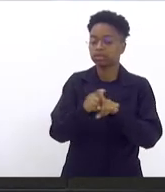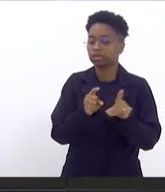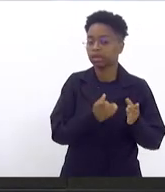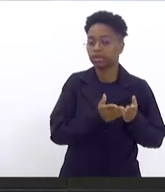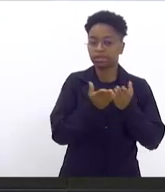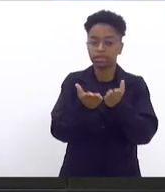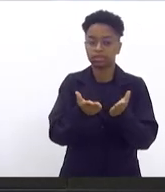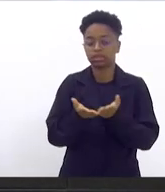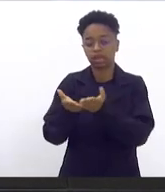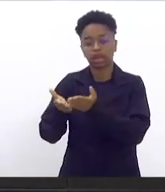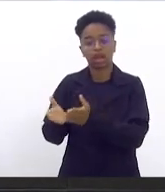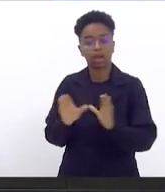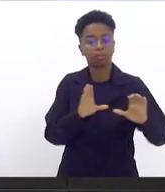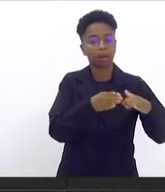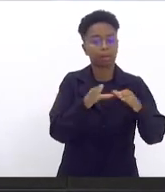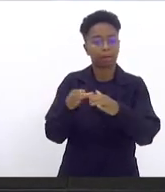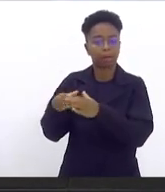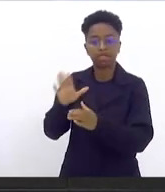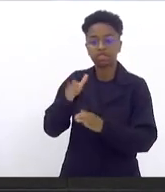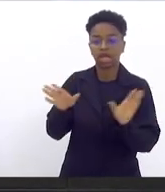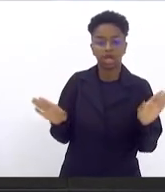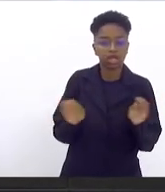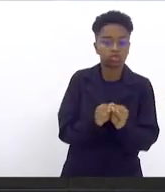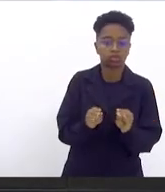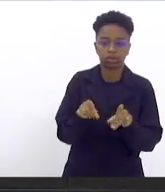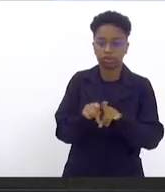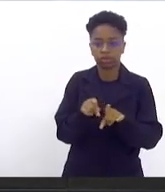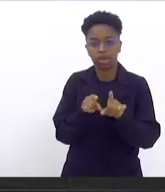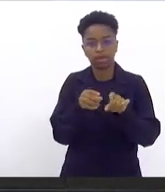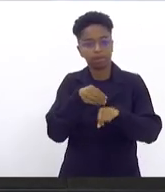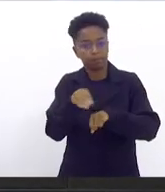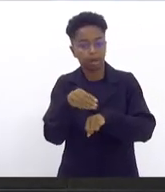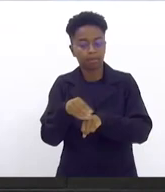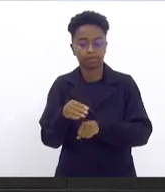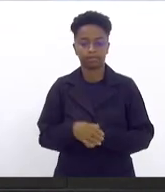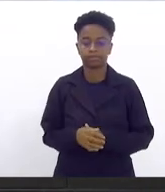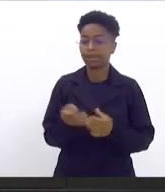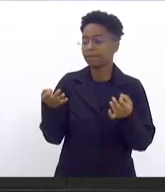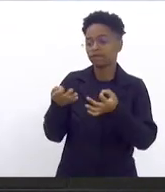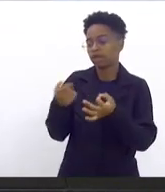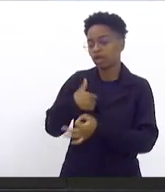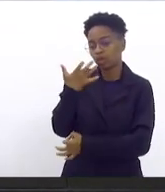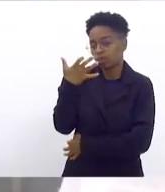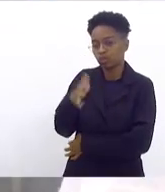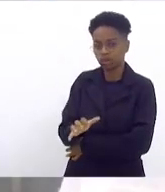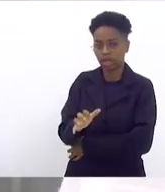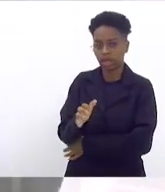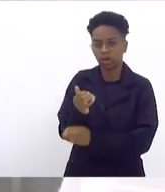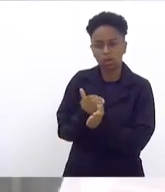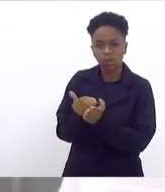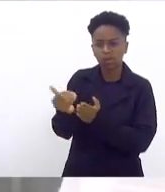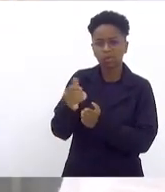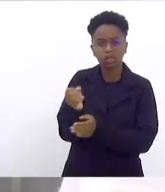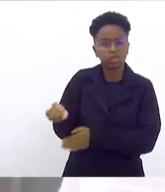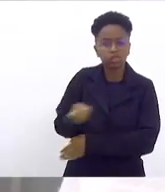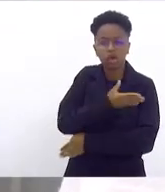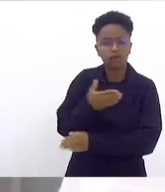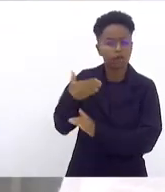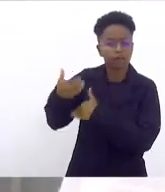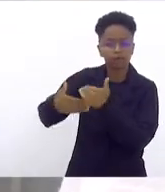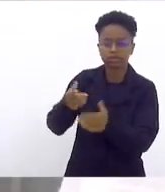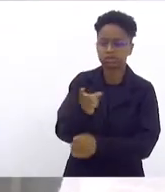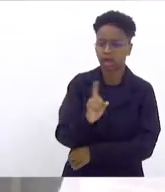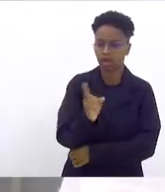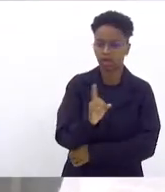para as comissões o processo já resumido e instruído. Perfeito. Para ganhar tempo. Perfeito. Eu não quero aqui inaugurar novos